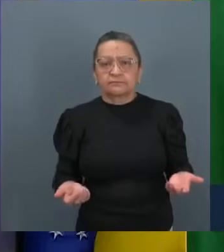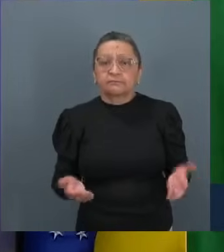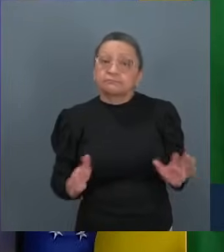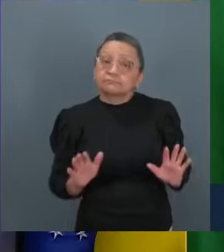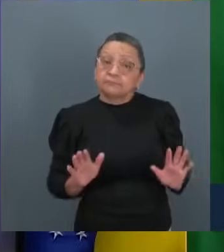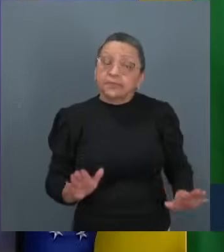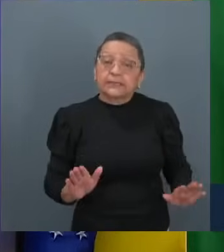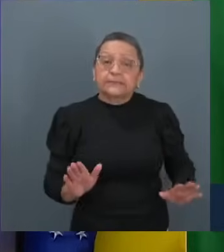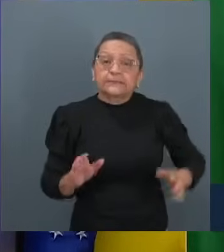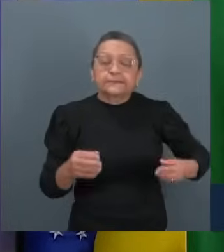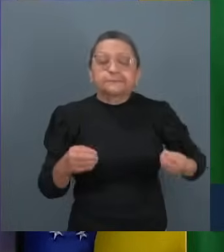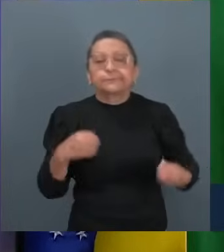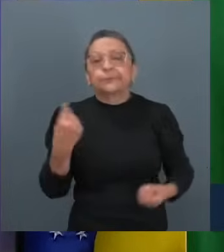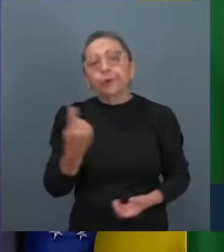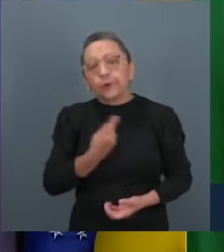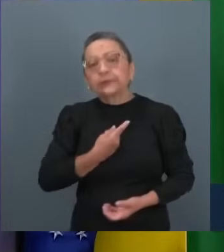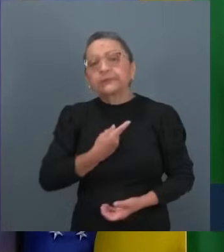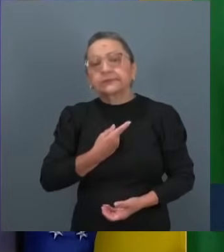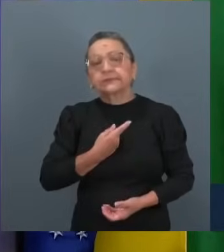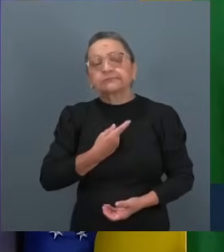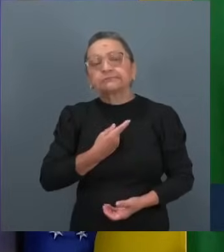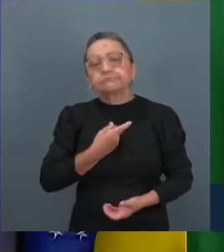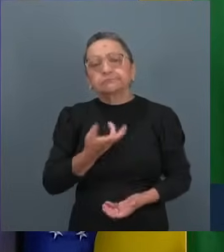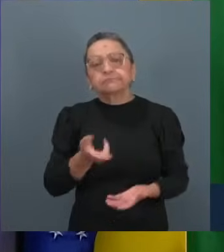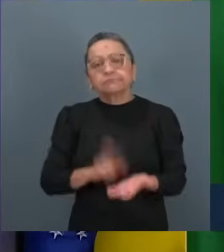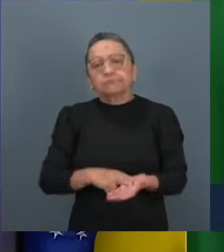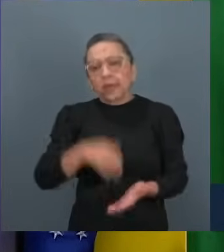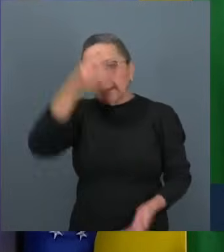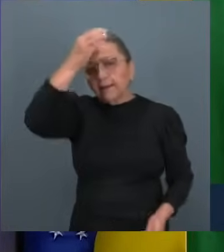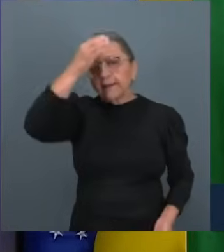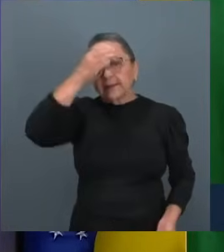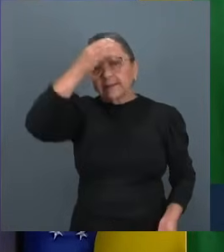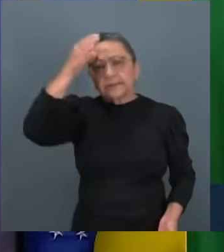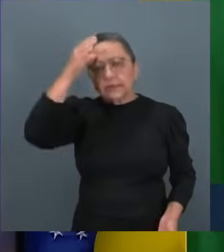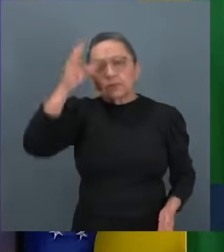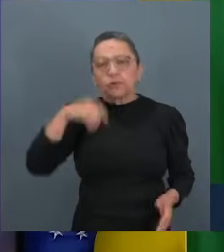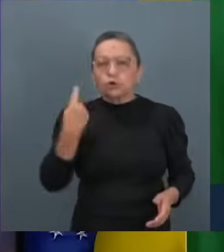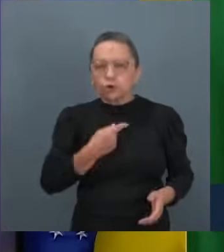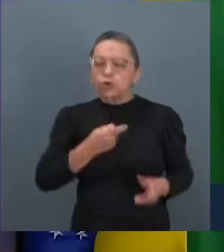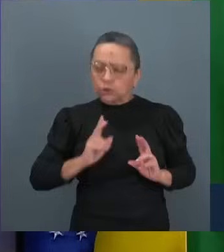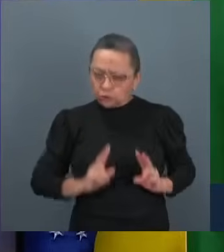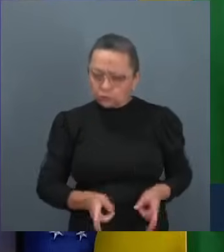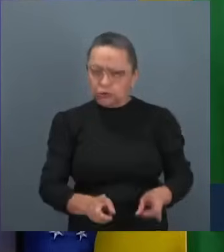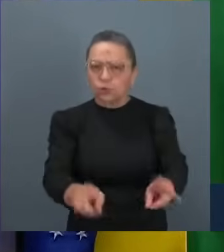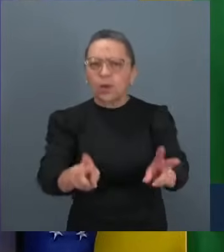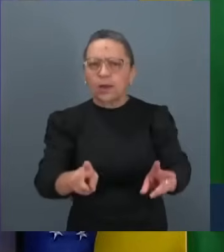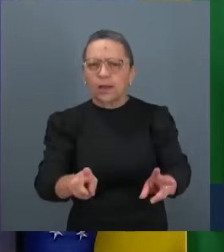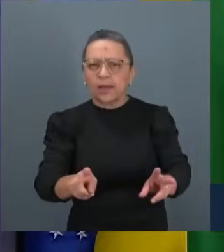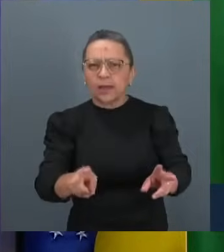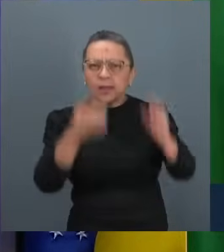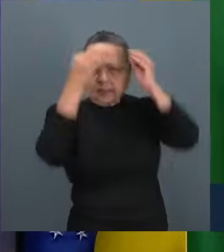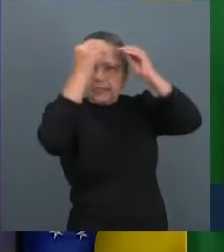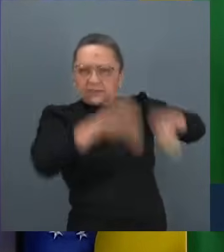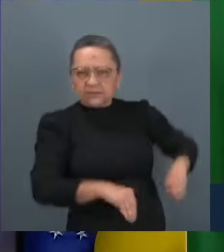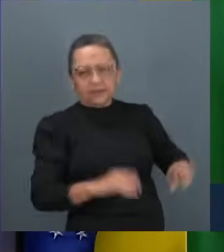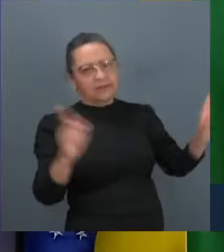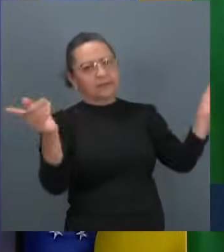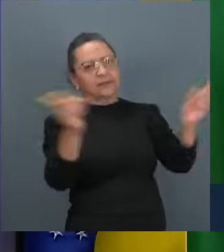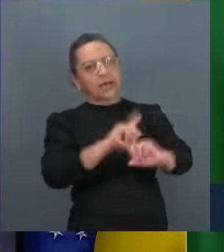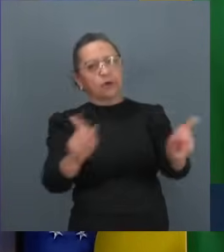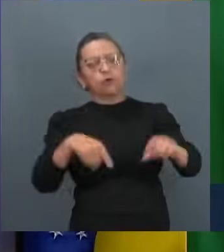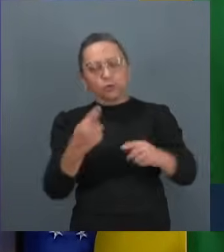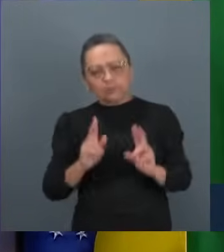Mas, como a gente é cristão, e nós não vamos desistir, nós estamos a serviço do Cristo e